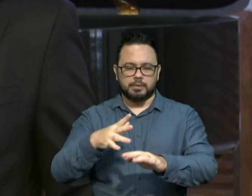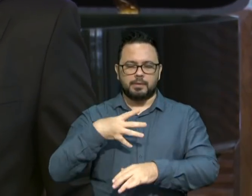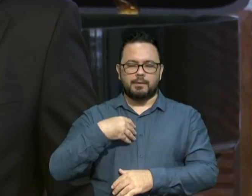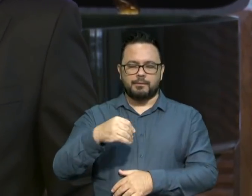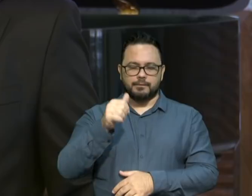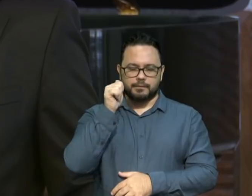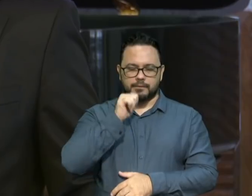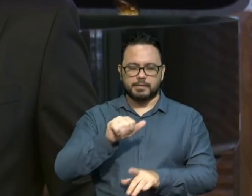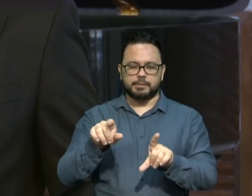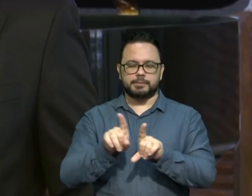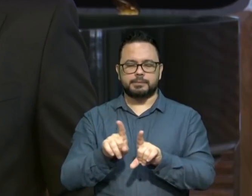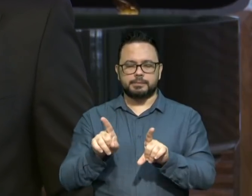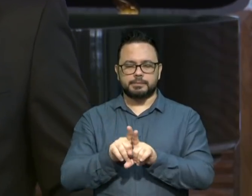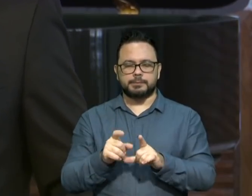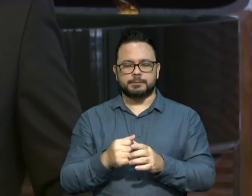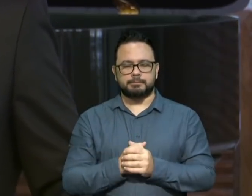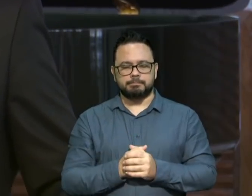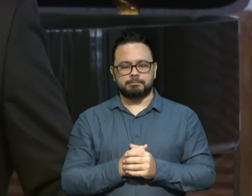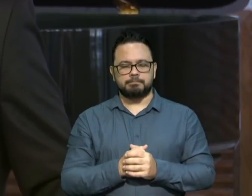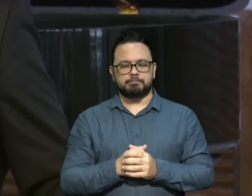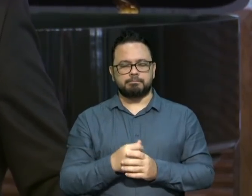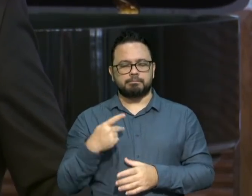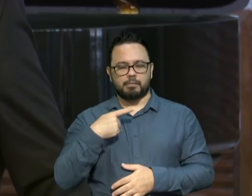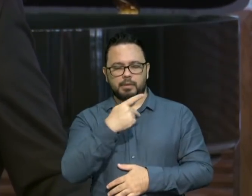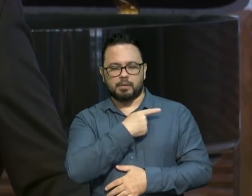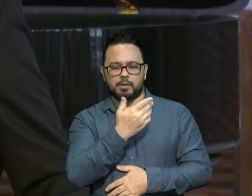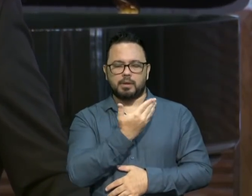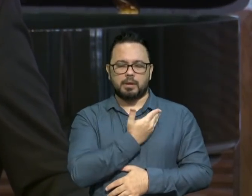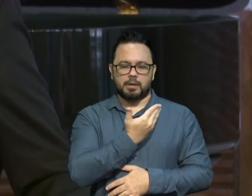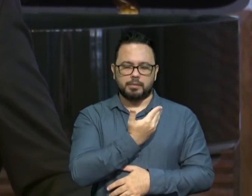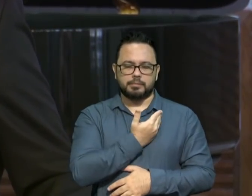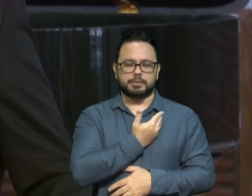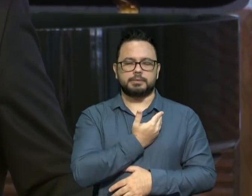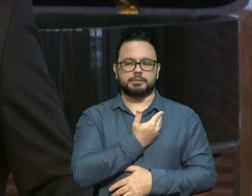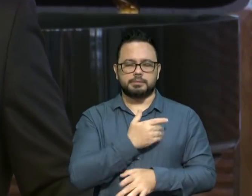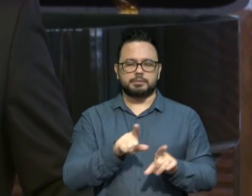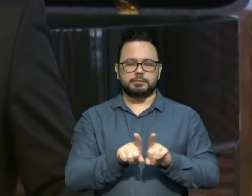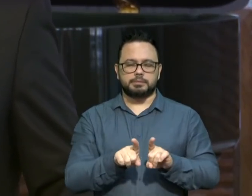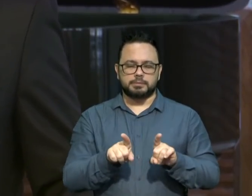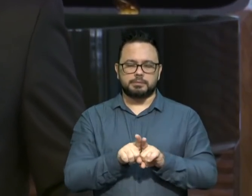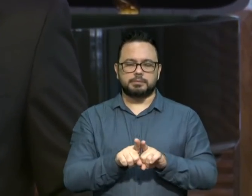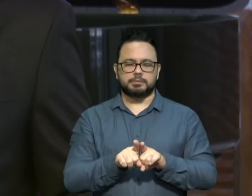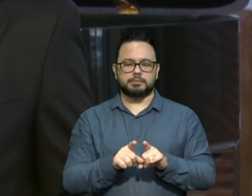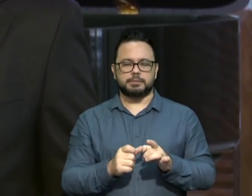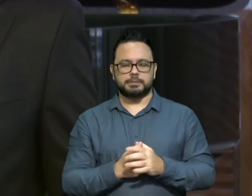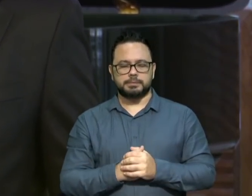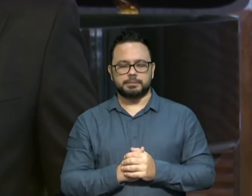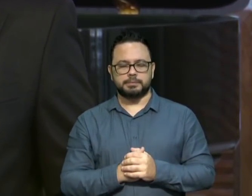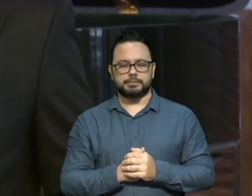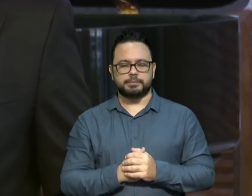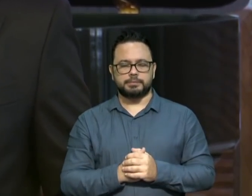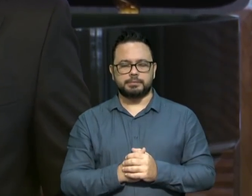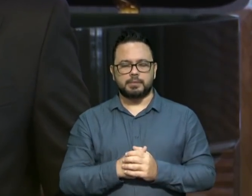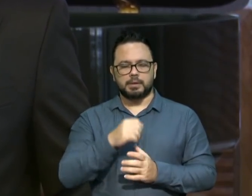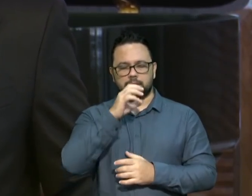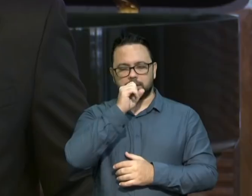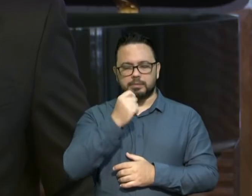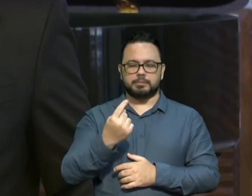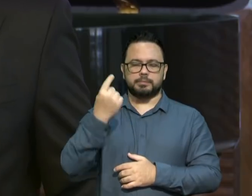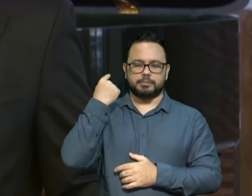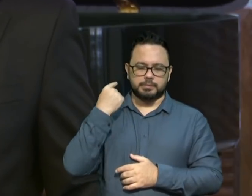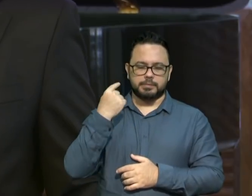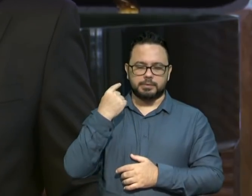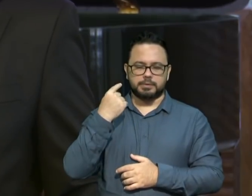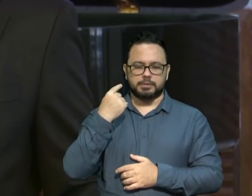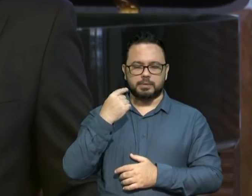Rebeca o nosso querido pastor nosso colega departamental de publicações da nossa sucessão sábado passado fui